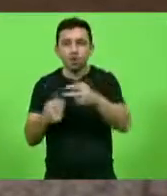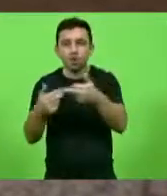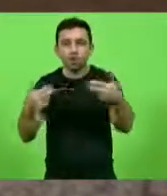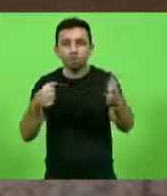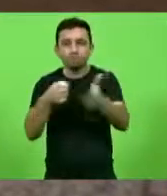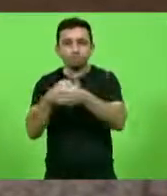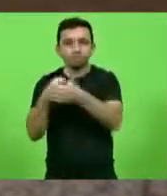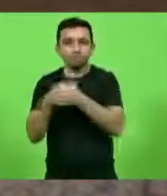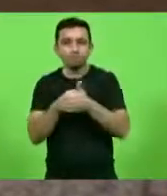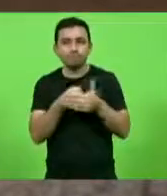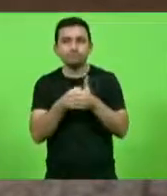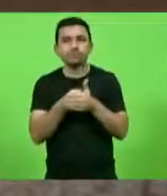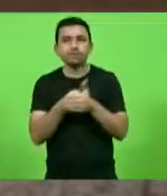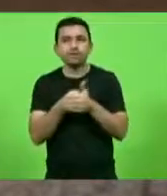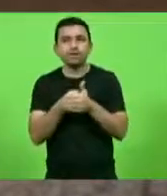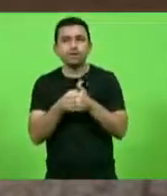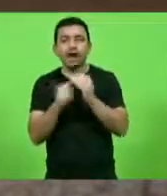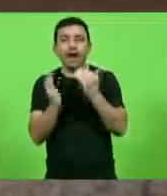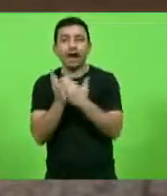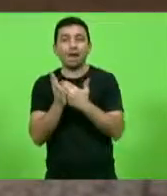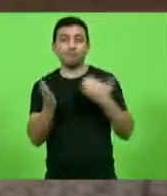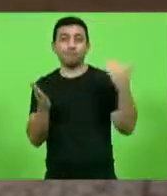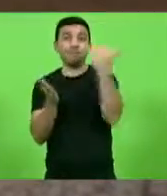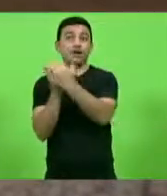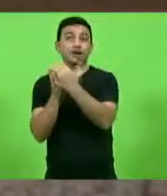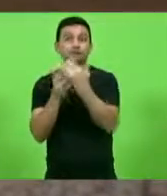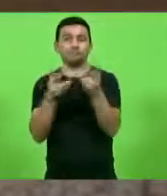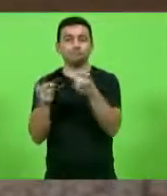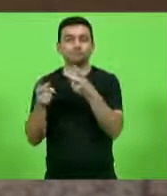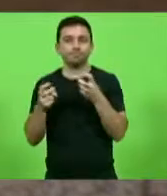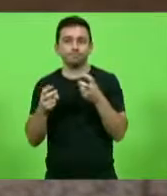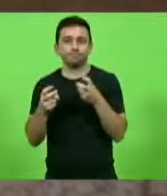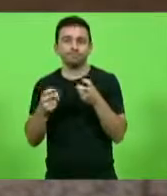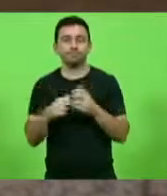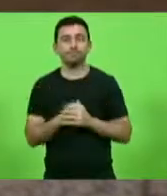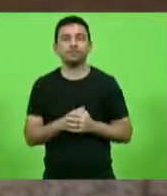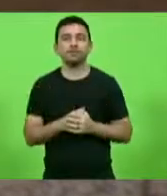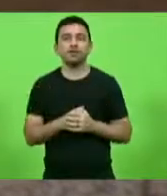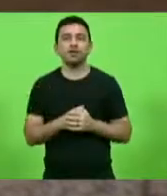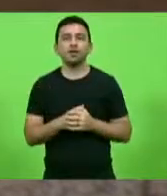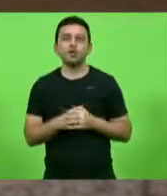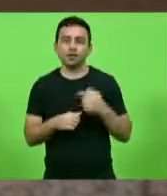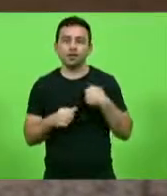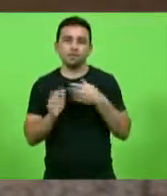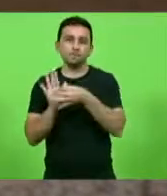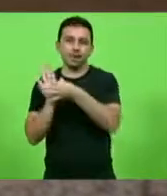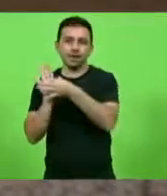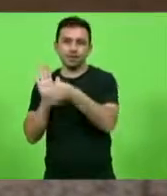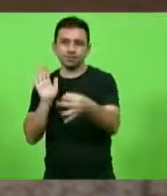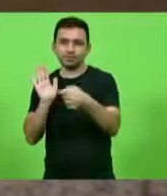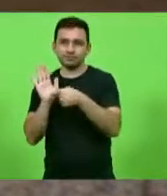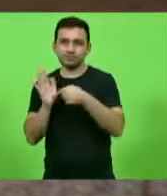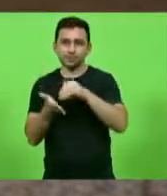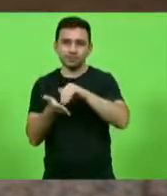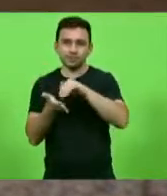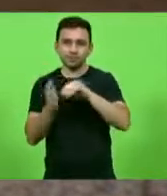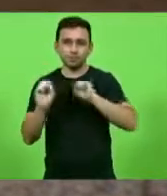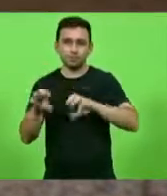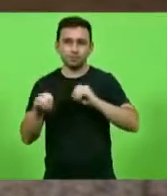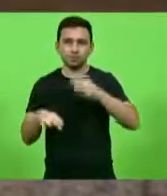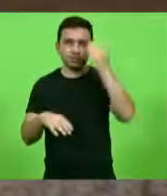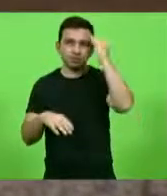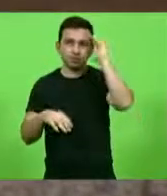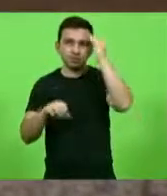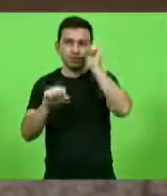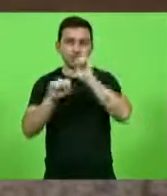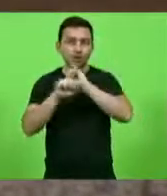das intenções. Eu tento enxergar o que vai além das intenções. Então, eu fui aqui atrás do parecer da Secretaria de Educação para tentar entender qual é a